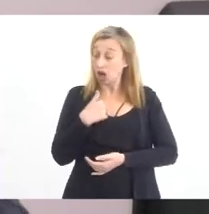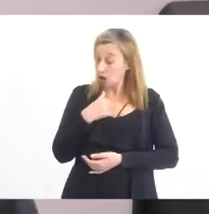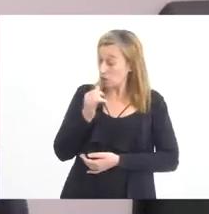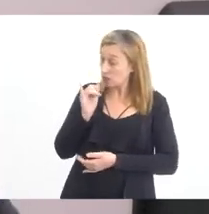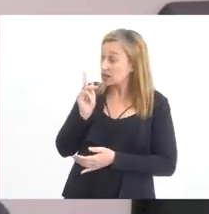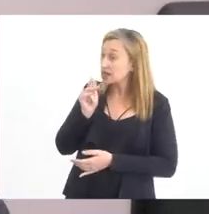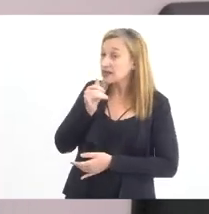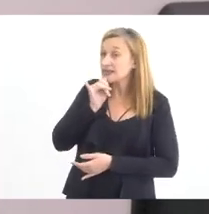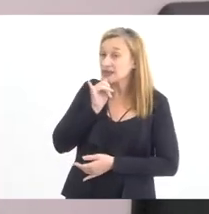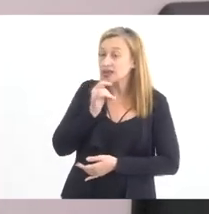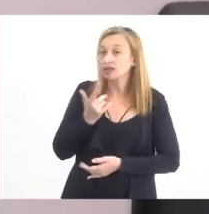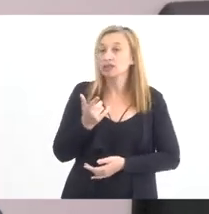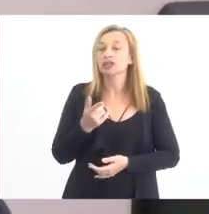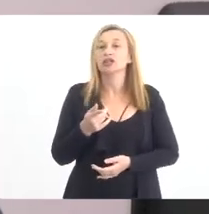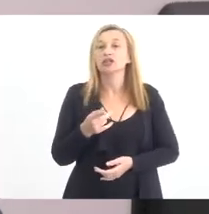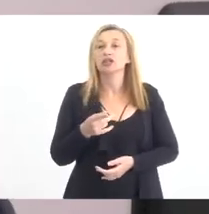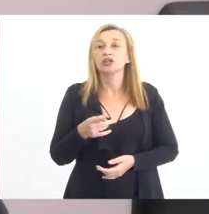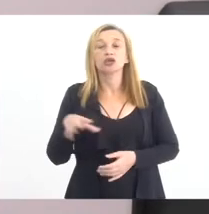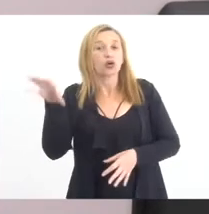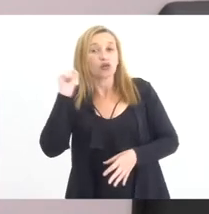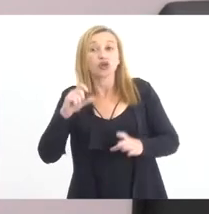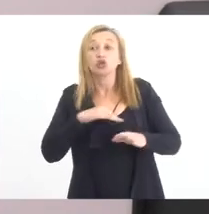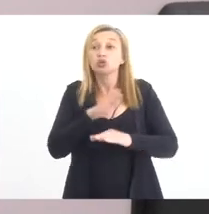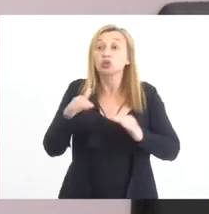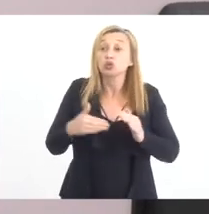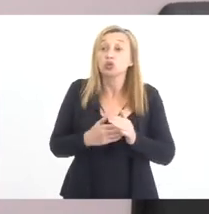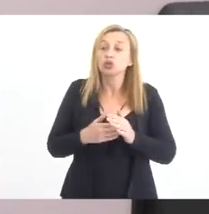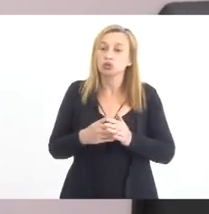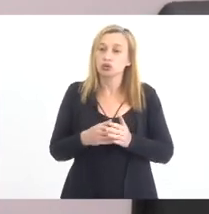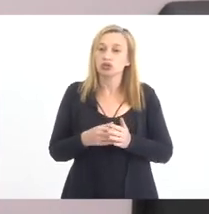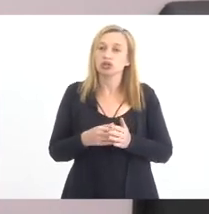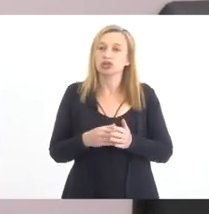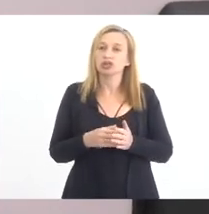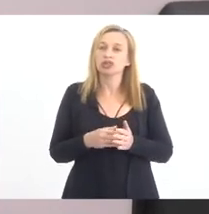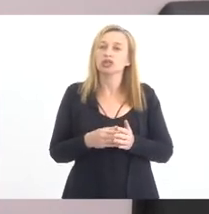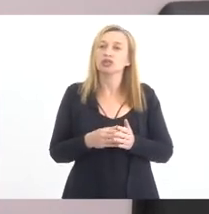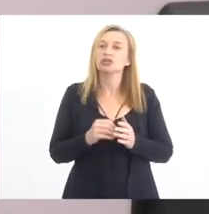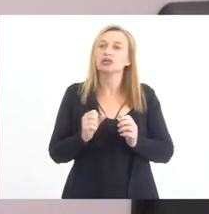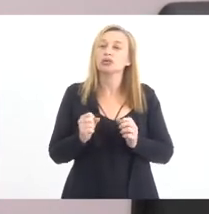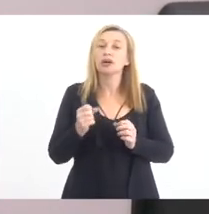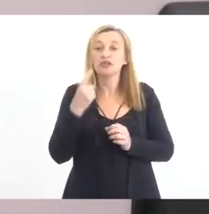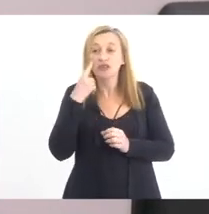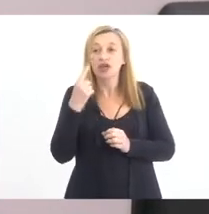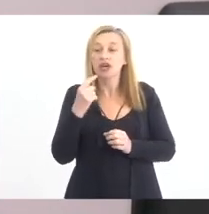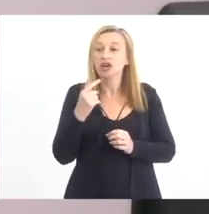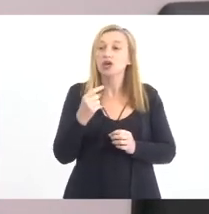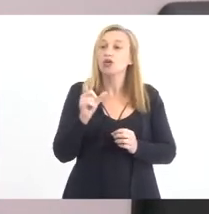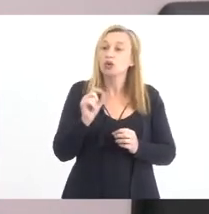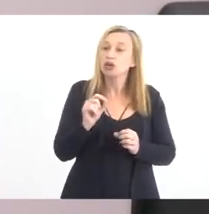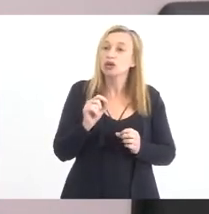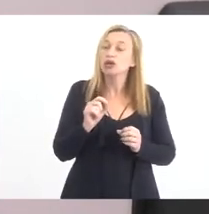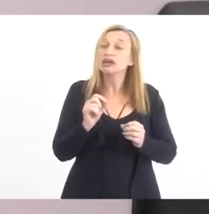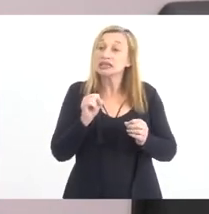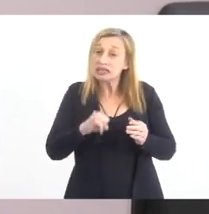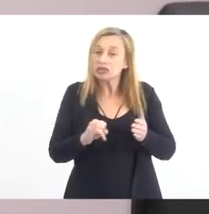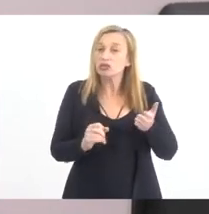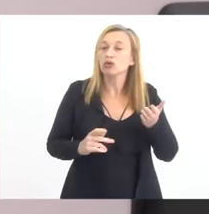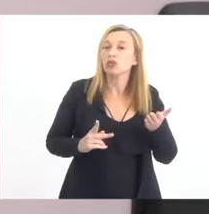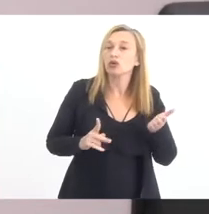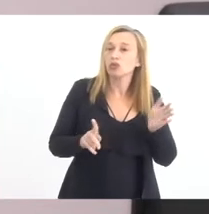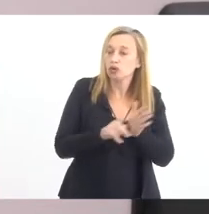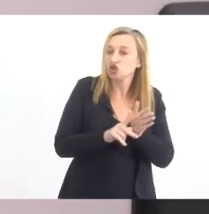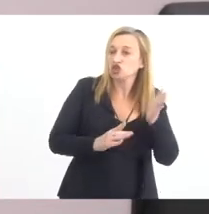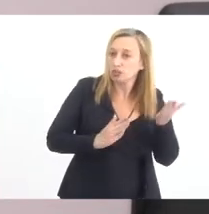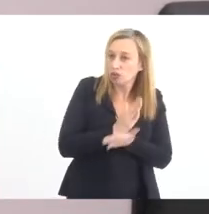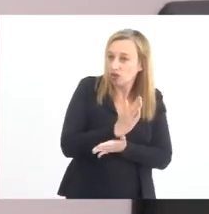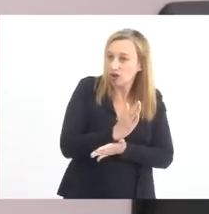exemplo, tenho prestado atenção em todas as falas para tentar pegar elementos que ajudem a, caso o projeto seja aprovado,